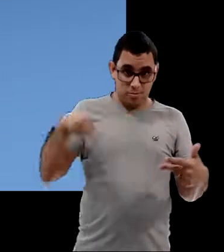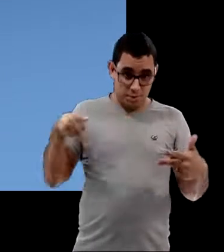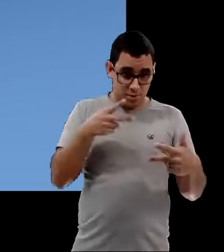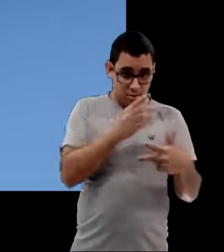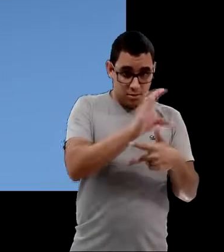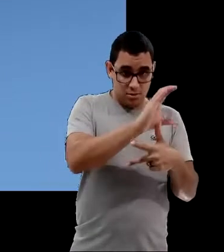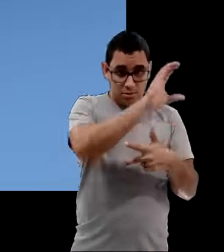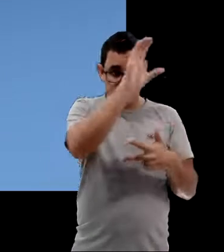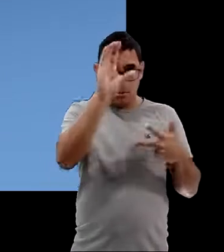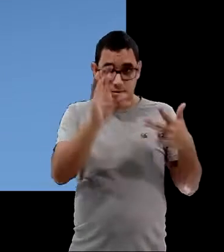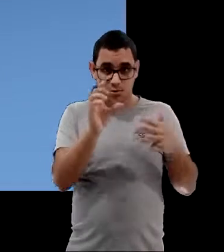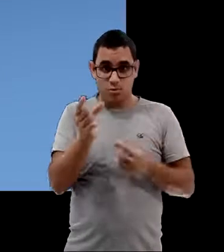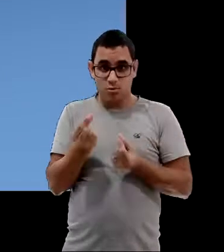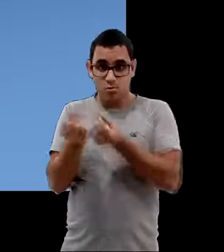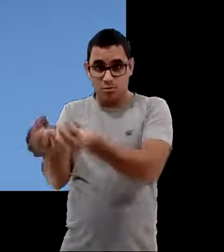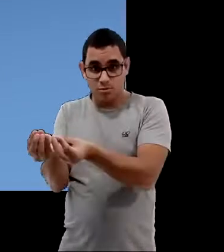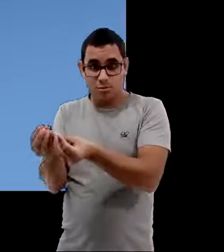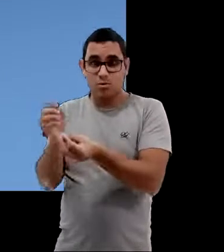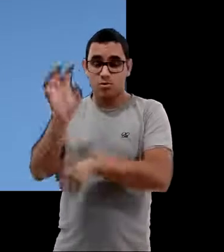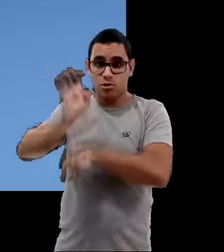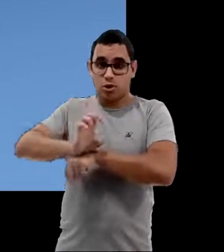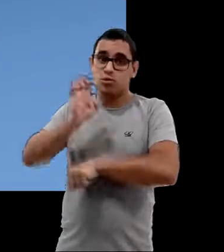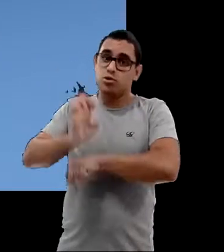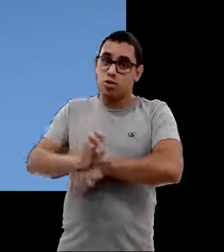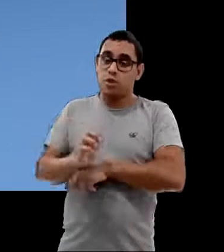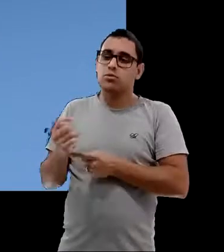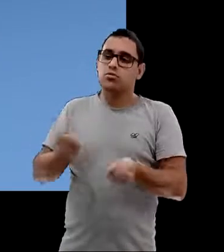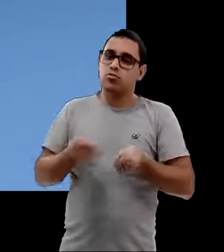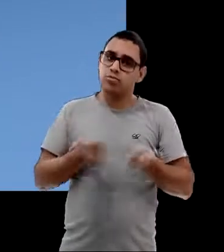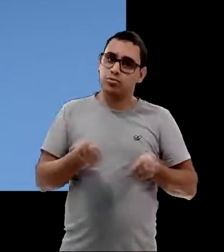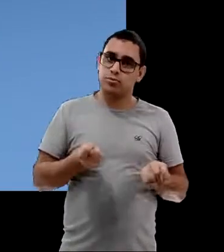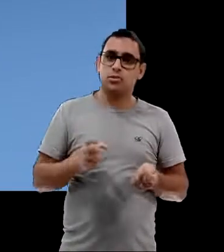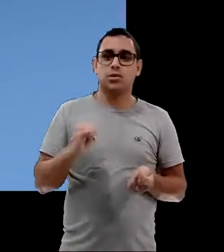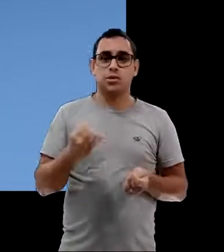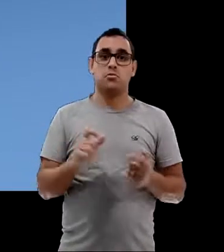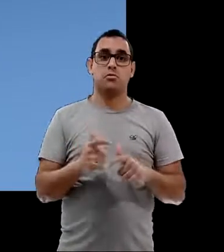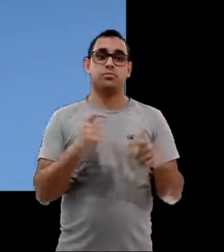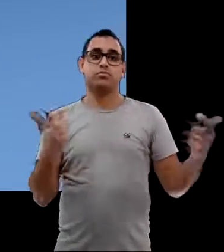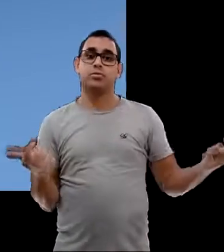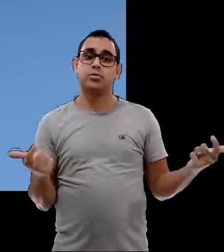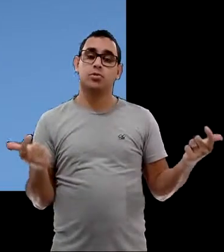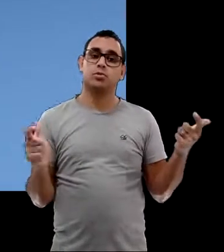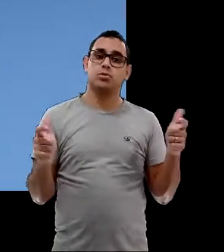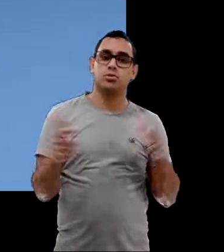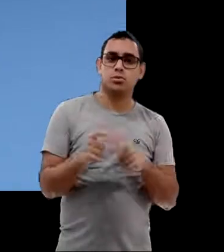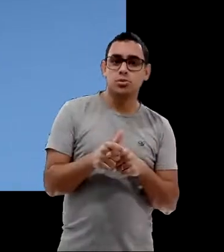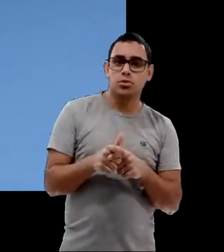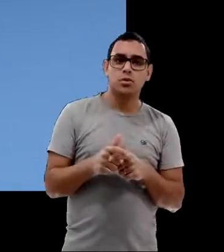de direcionar esse recurso. Então, se houve um aumento ou se houve